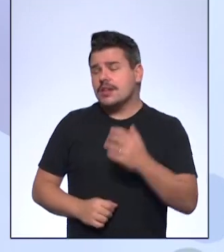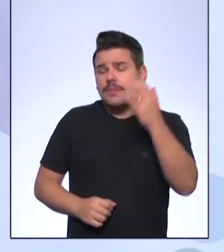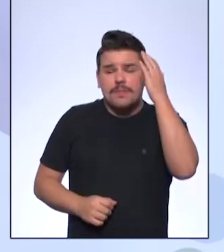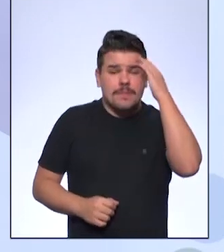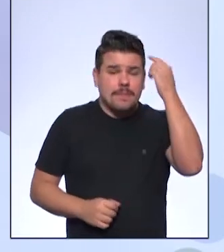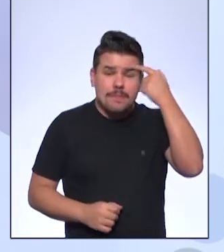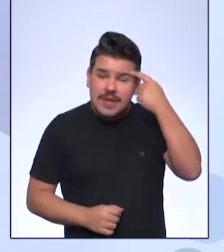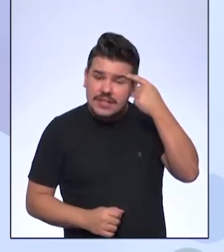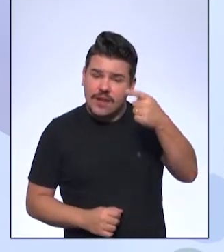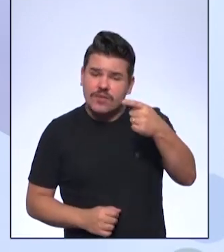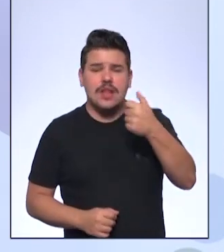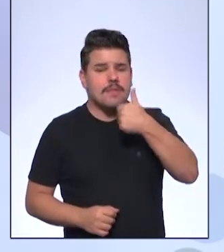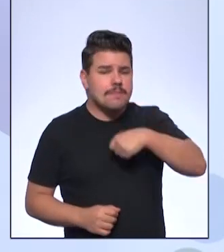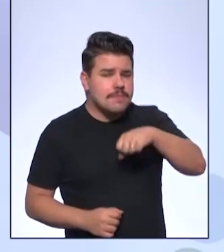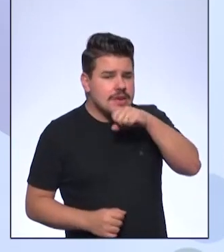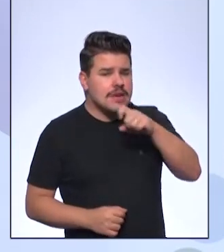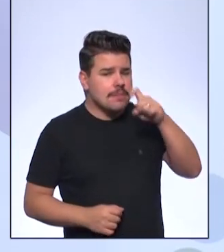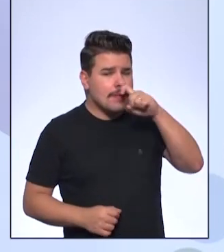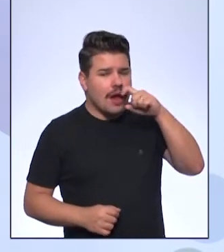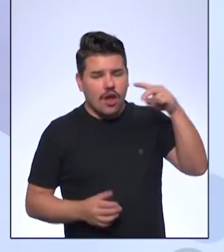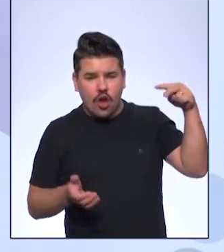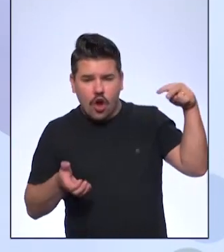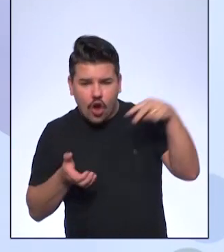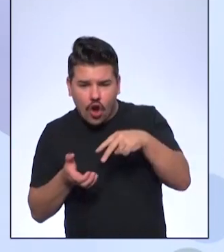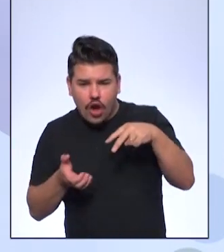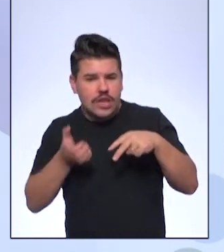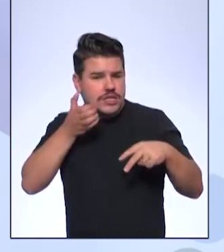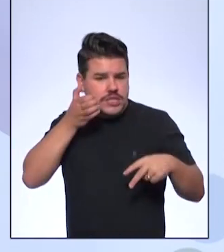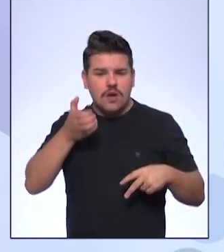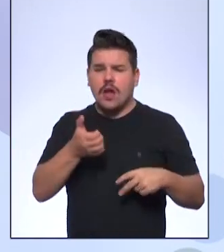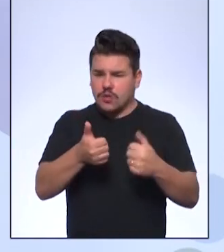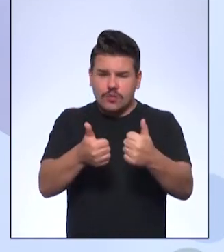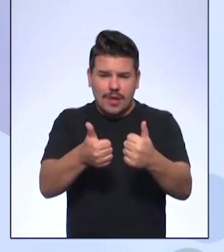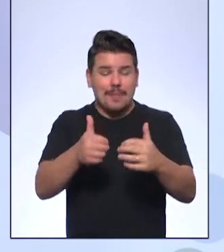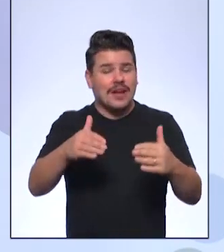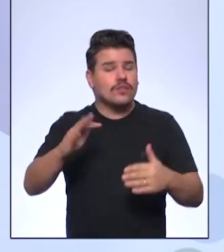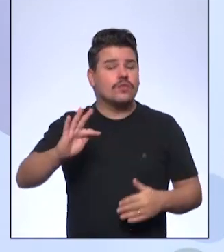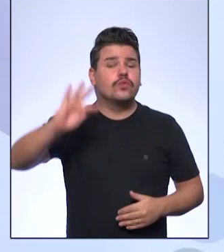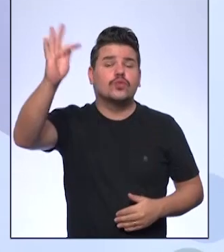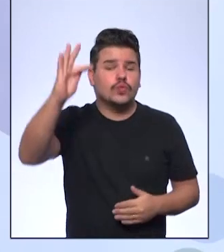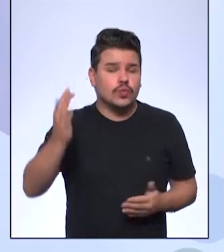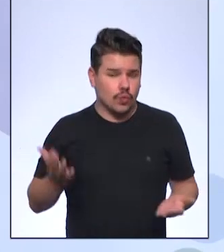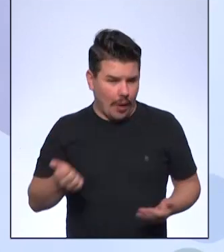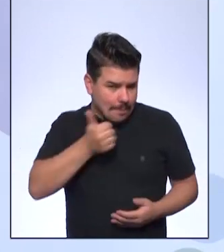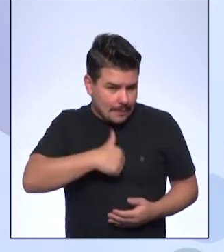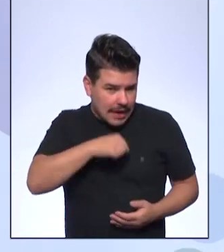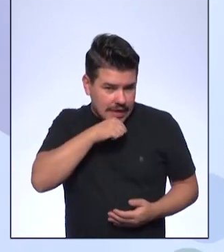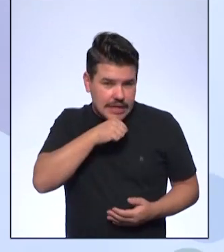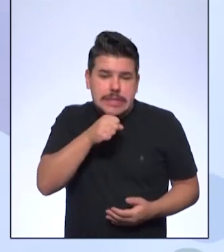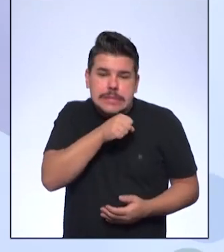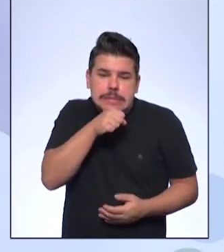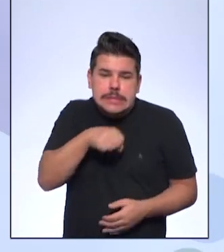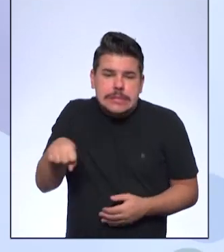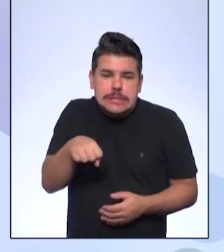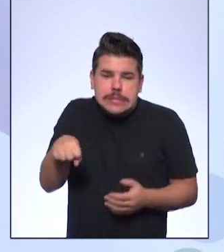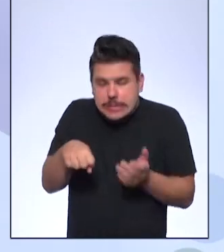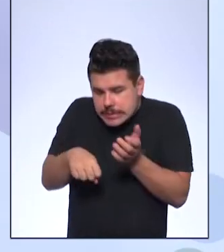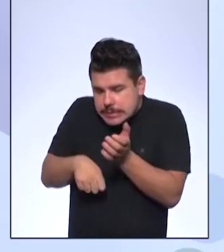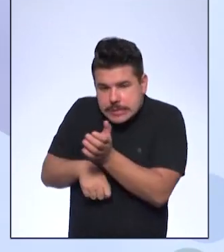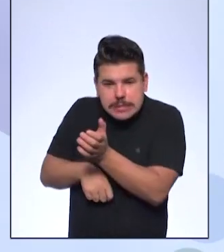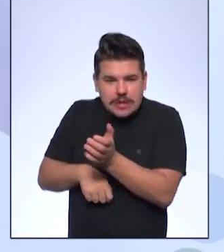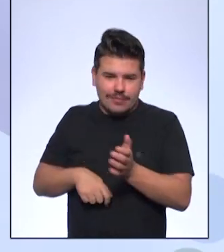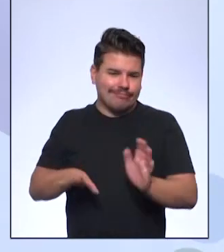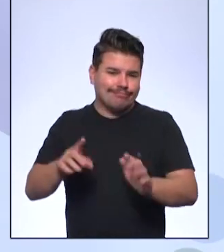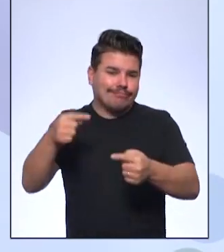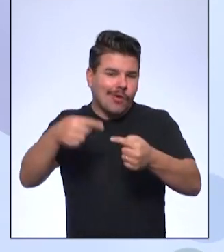que vocês tenham responsáveis que olhem o celular de vocês e tudo mais, uma hora isso não vai acontecer mais, né? E eu acho que, assim, pode